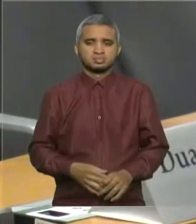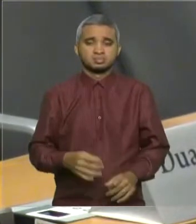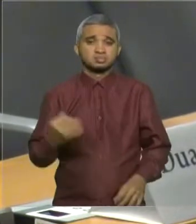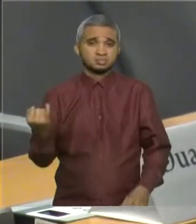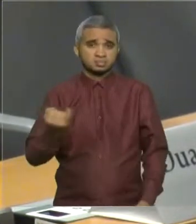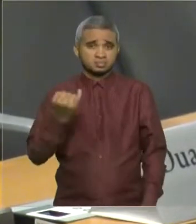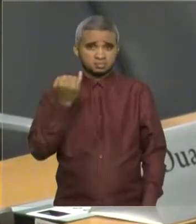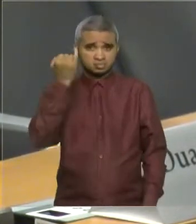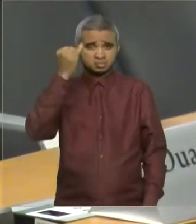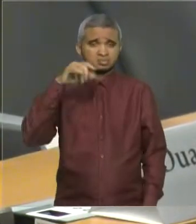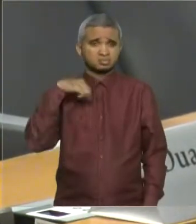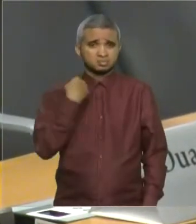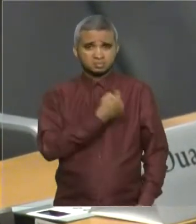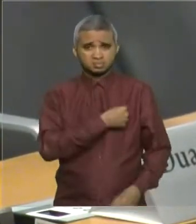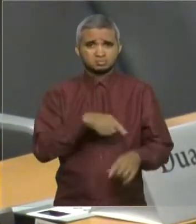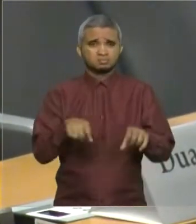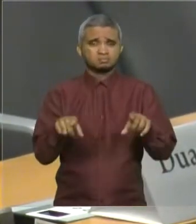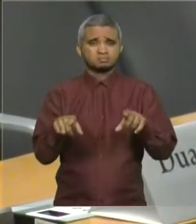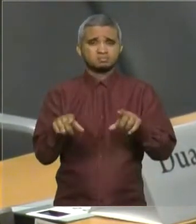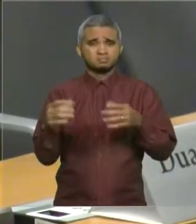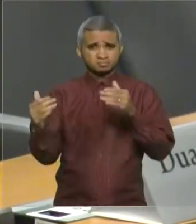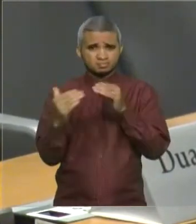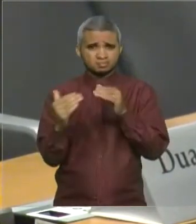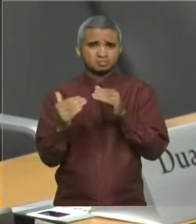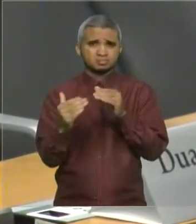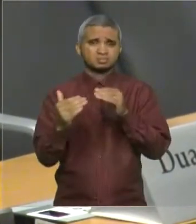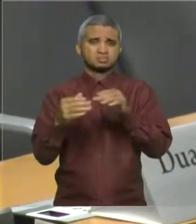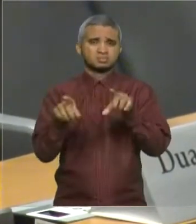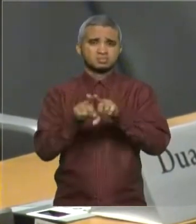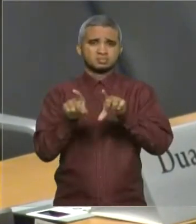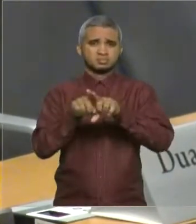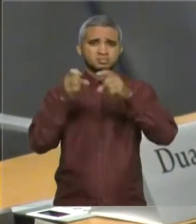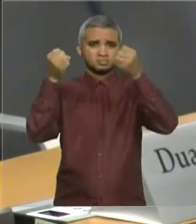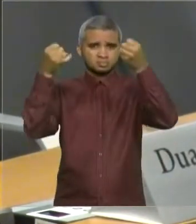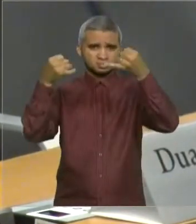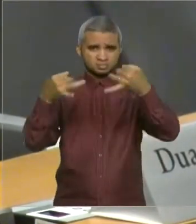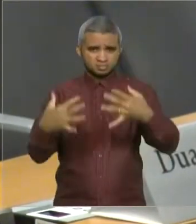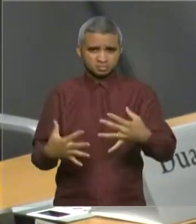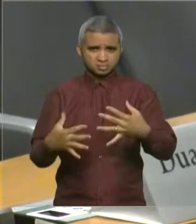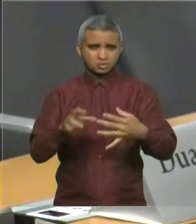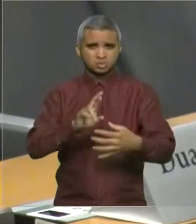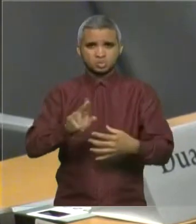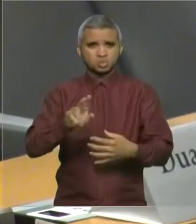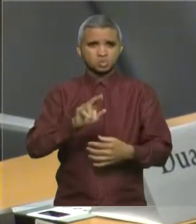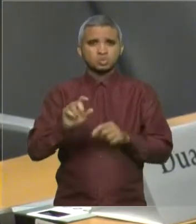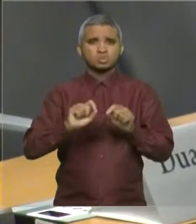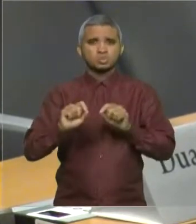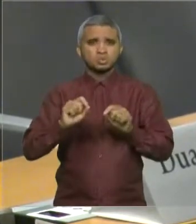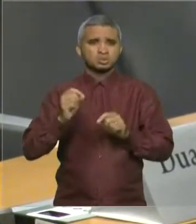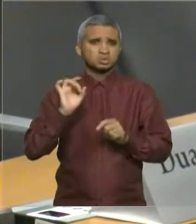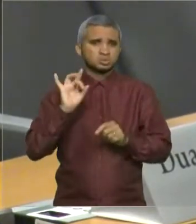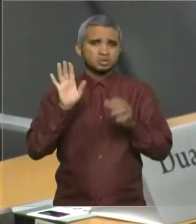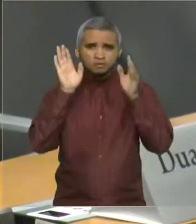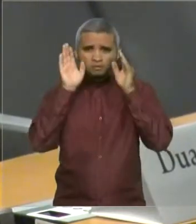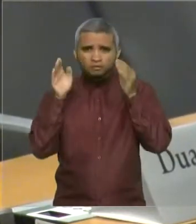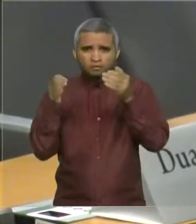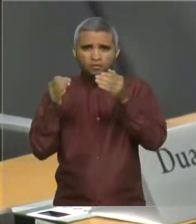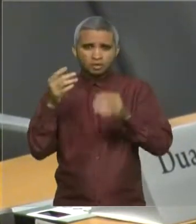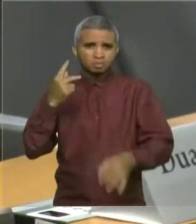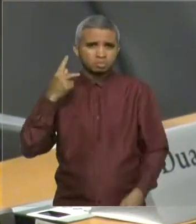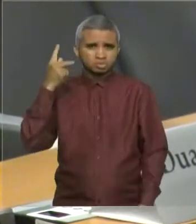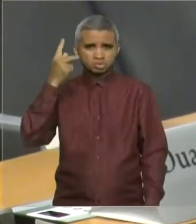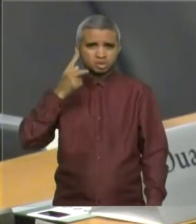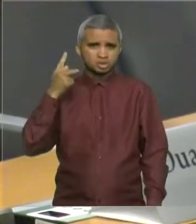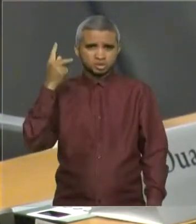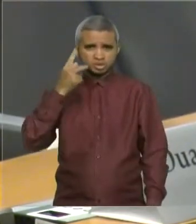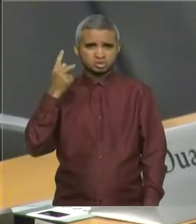consignar, reafirmar a habilidade, não apenas política, mas também a capacidade de gestão do governador Flávio